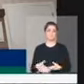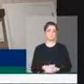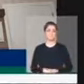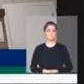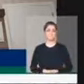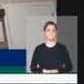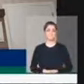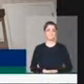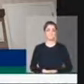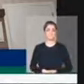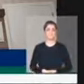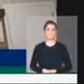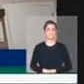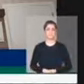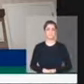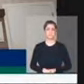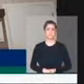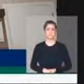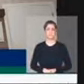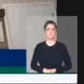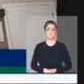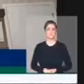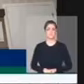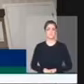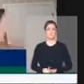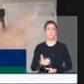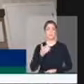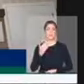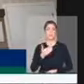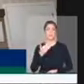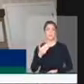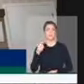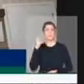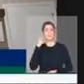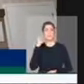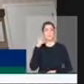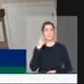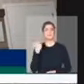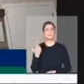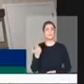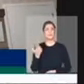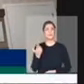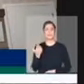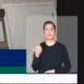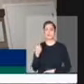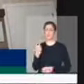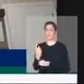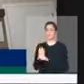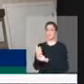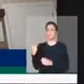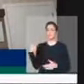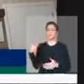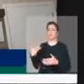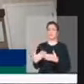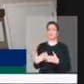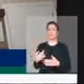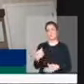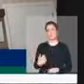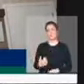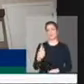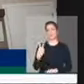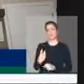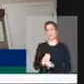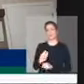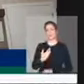adianta acharem que as condições são as mesmas que eles fizeram nesses dois anos quase dois anos de governo